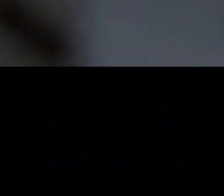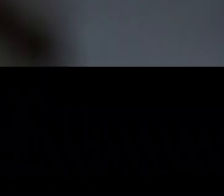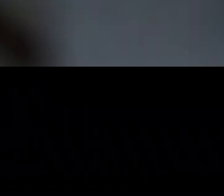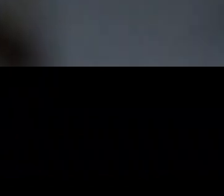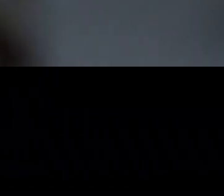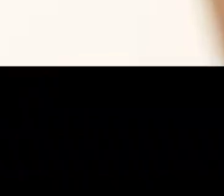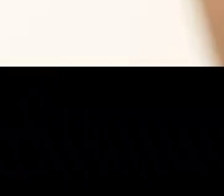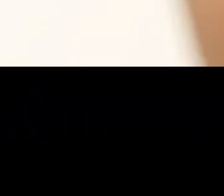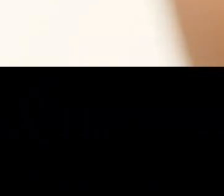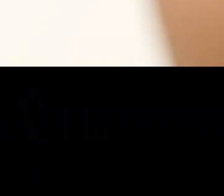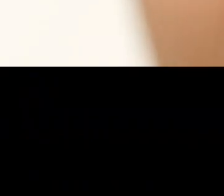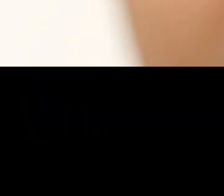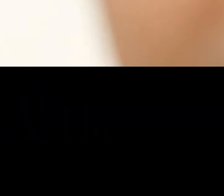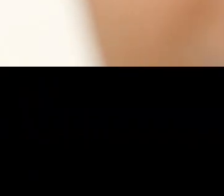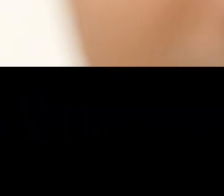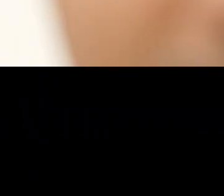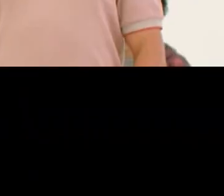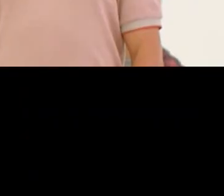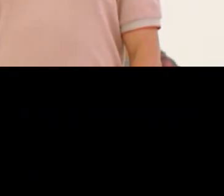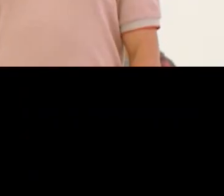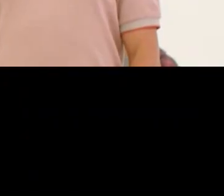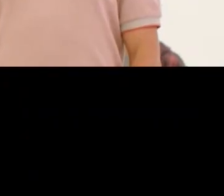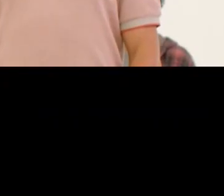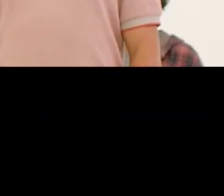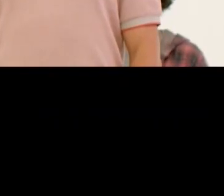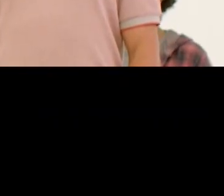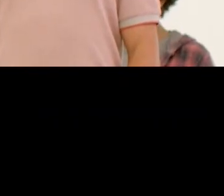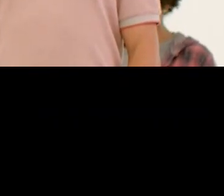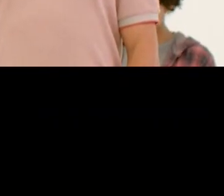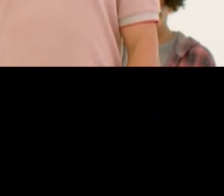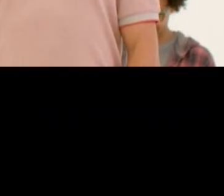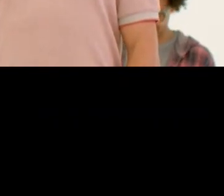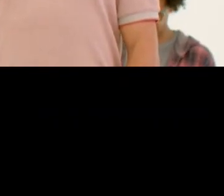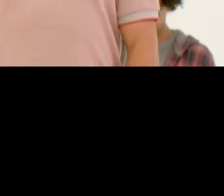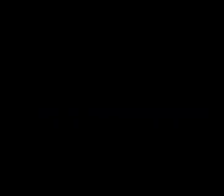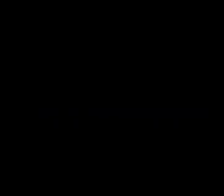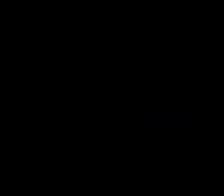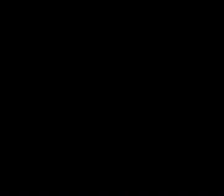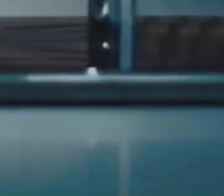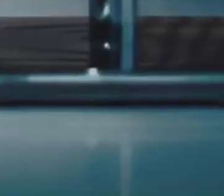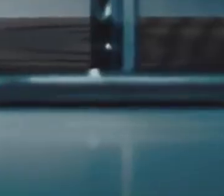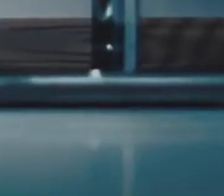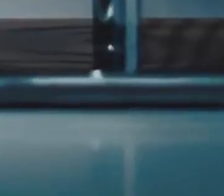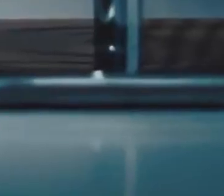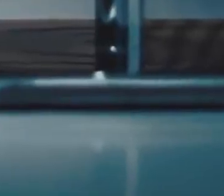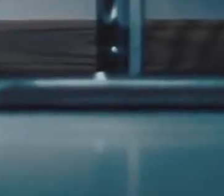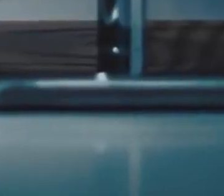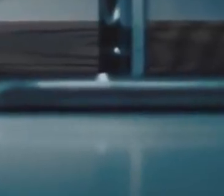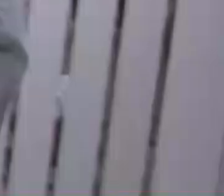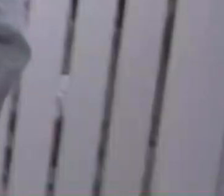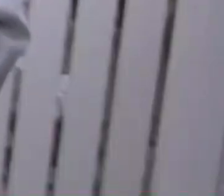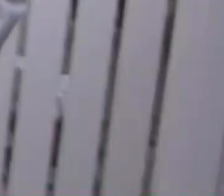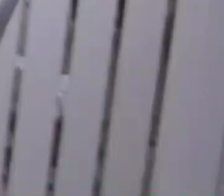começo de uma grande mudança na educação. Ministério da Educação, Governo Federal.